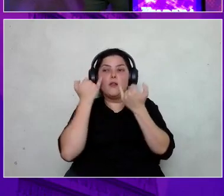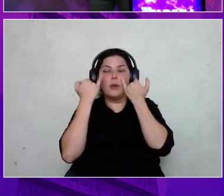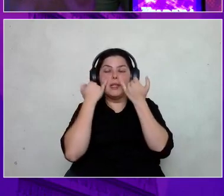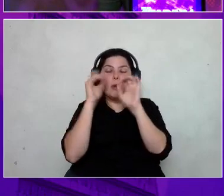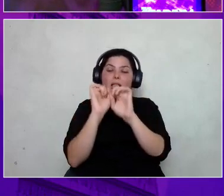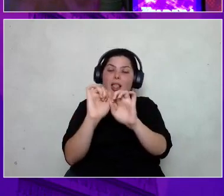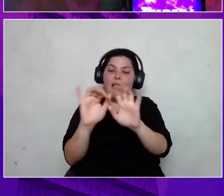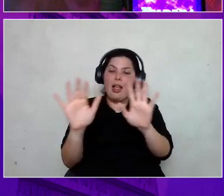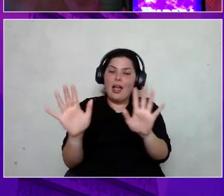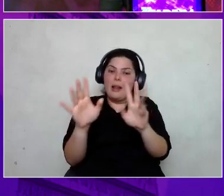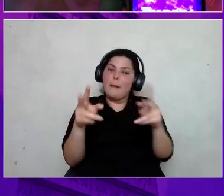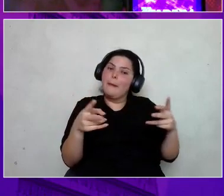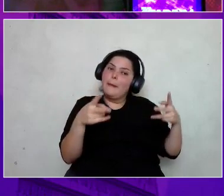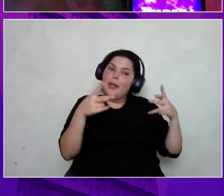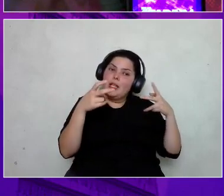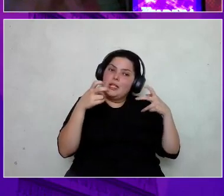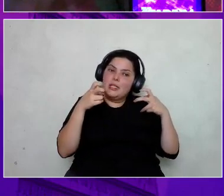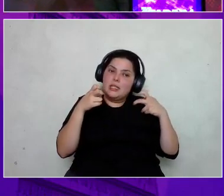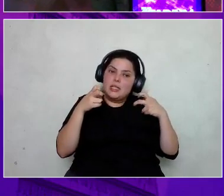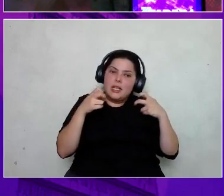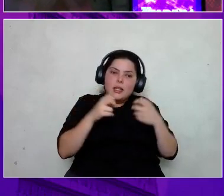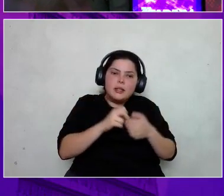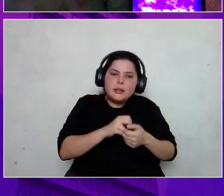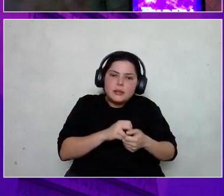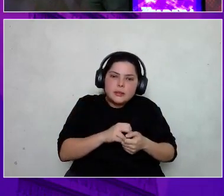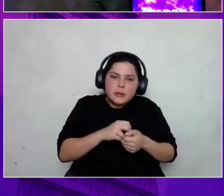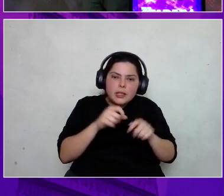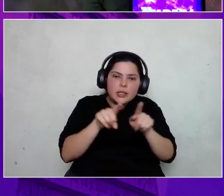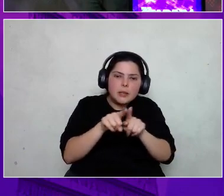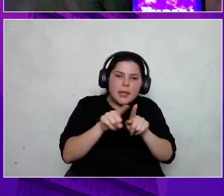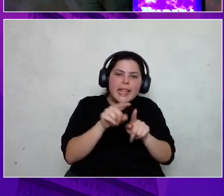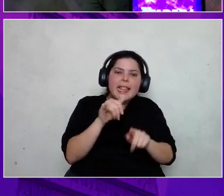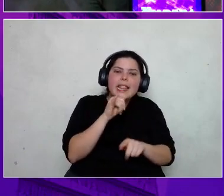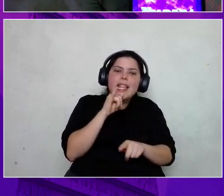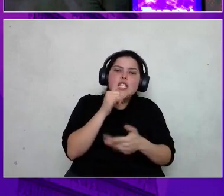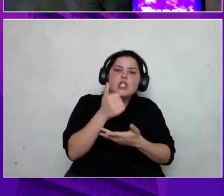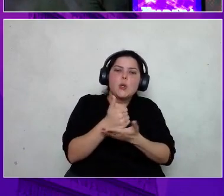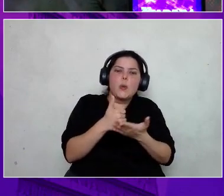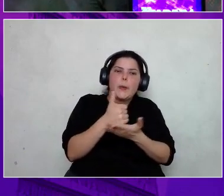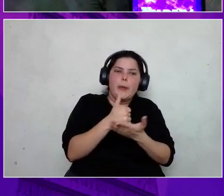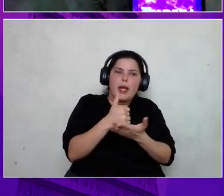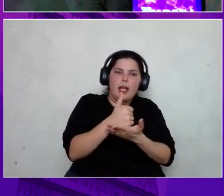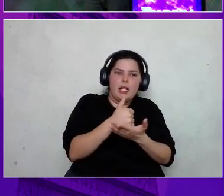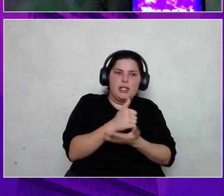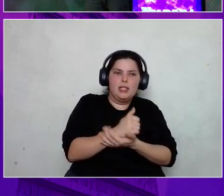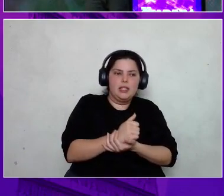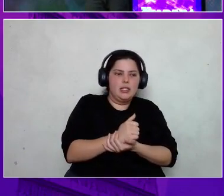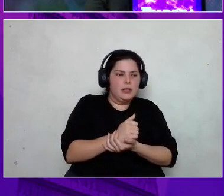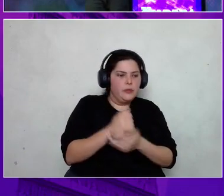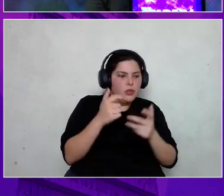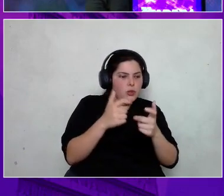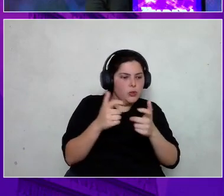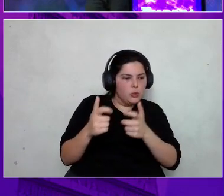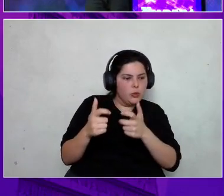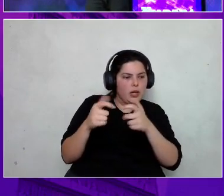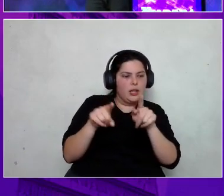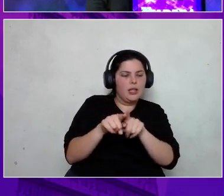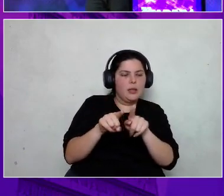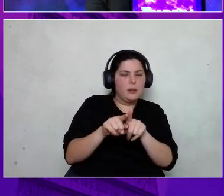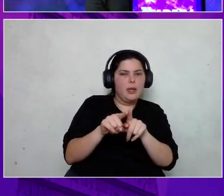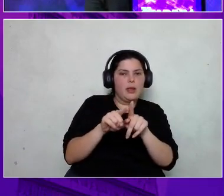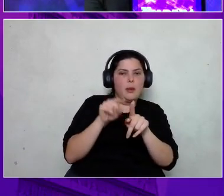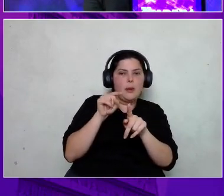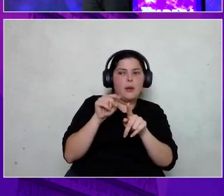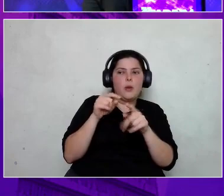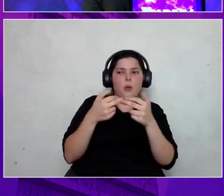Perceba, principalmente fazendo um teste baseado nos espaçamentos e pontos de toque,